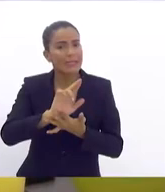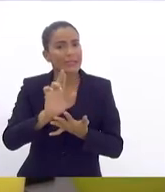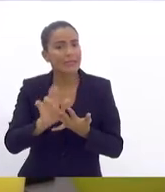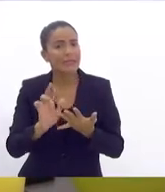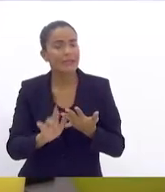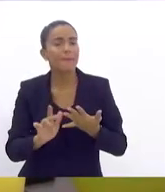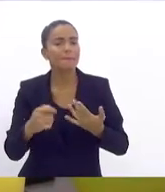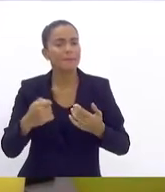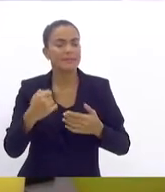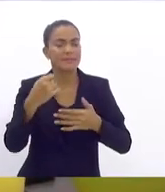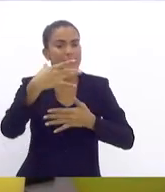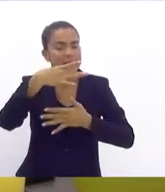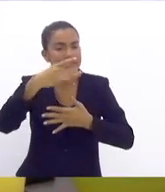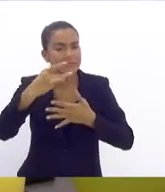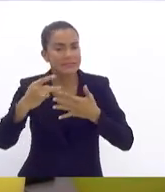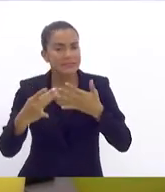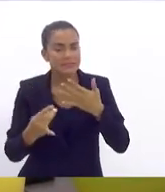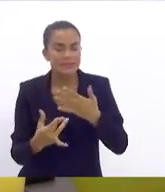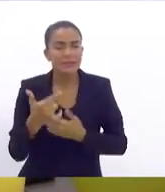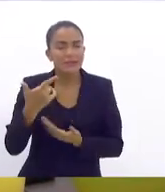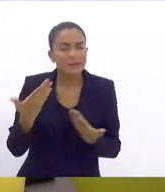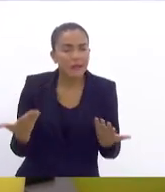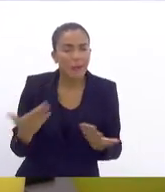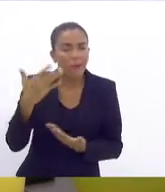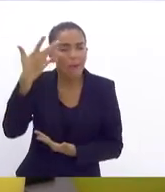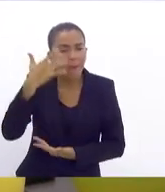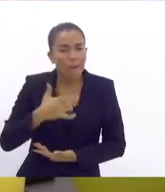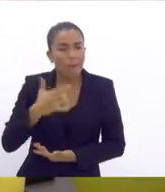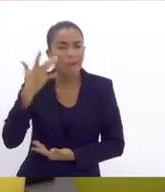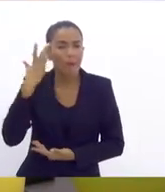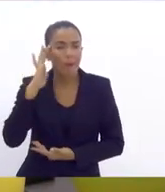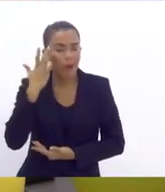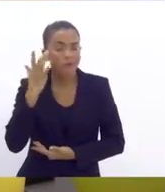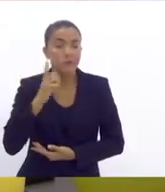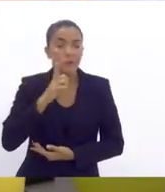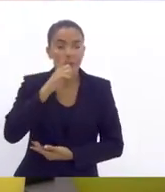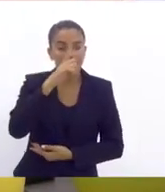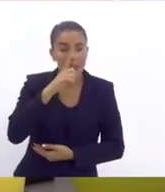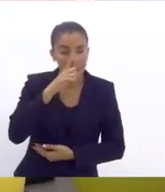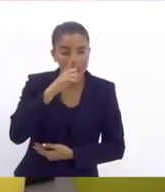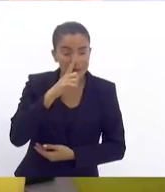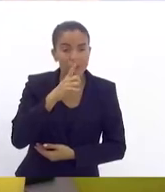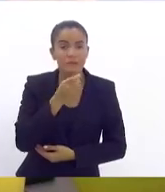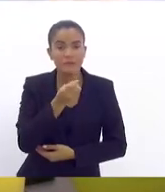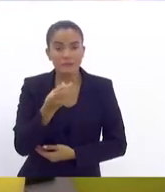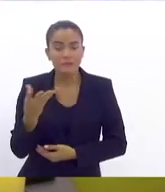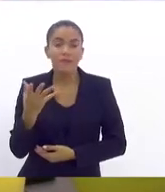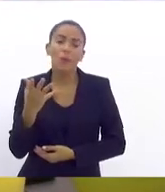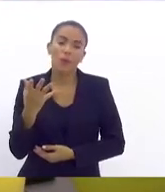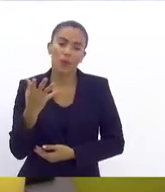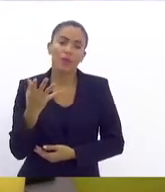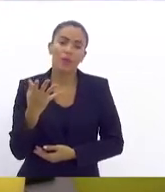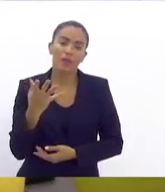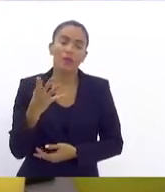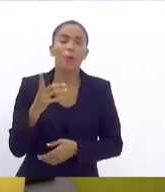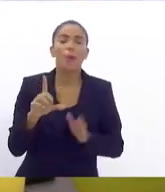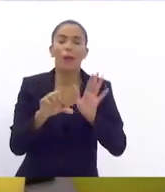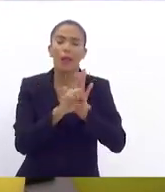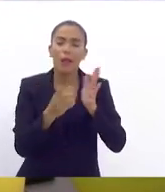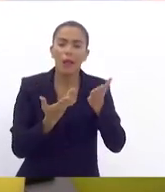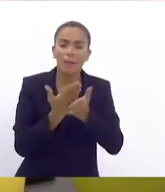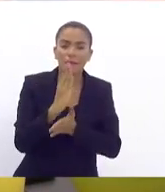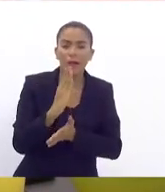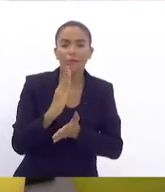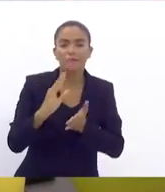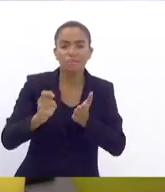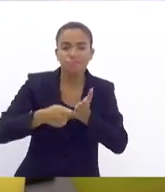fato. Então, eu acho que o risco, muitas vezes, você faz uma lei, ela é aprovada, sancionada e tem